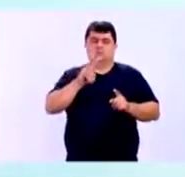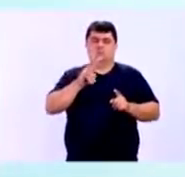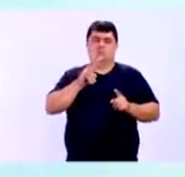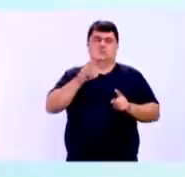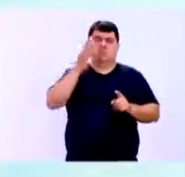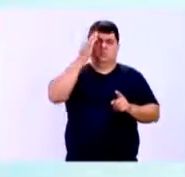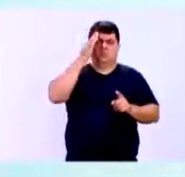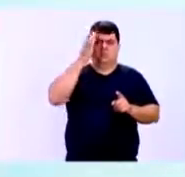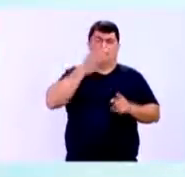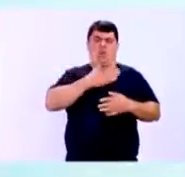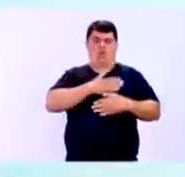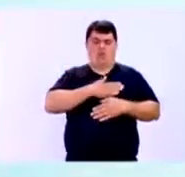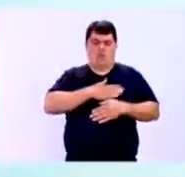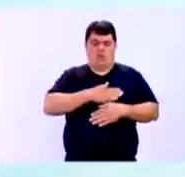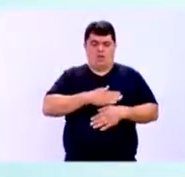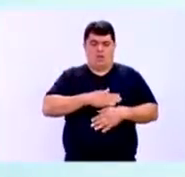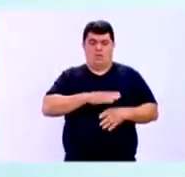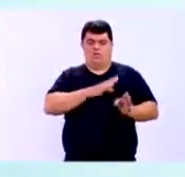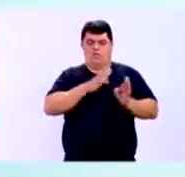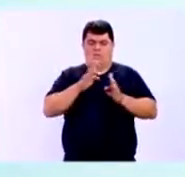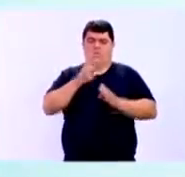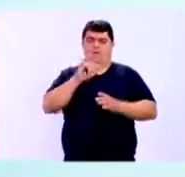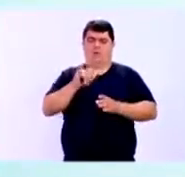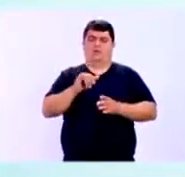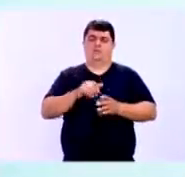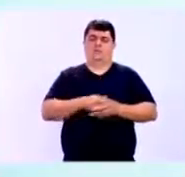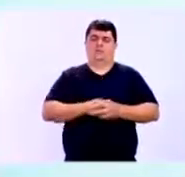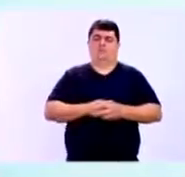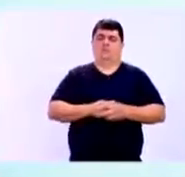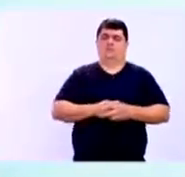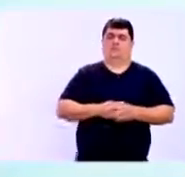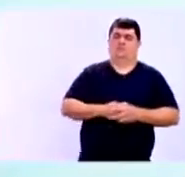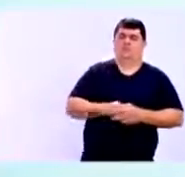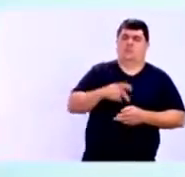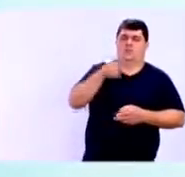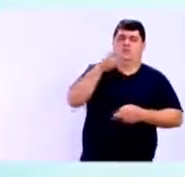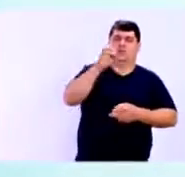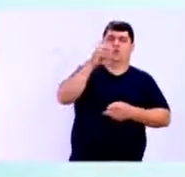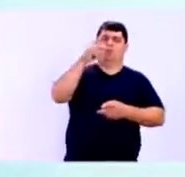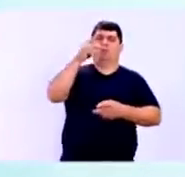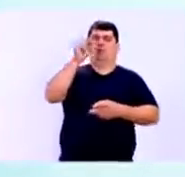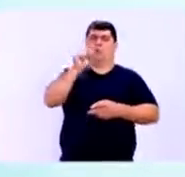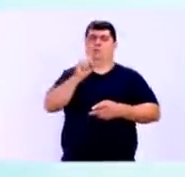e ir com calma, vai ser fácil. Primeiro, PEPs.